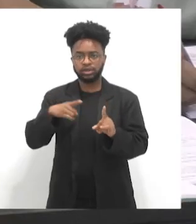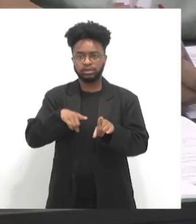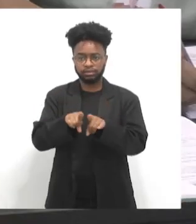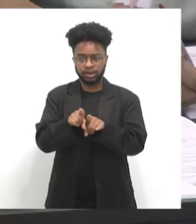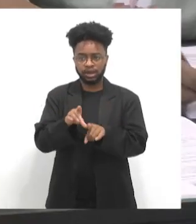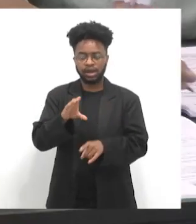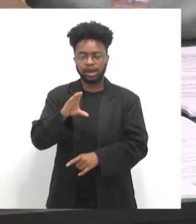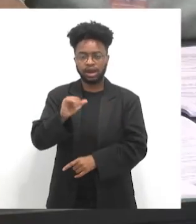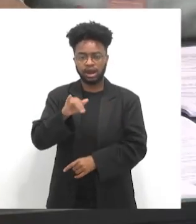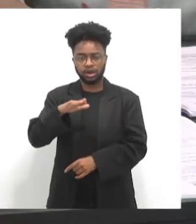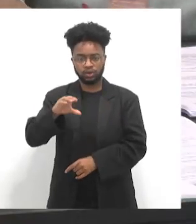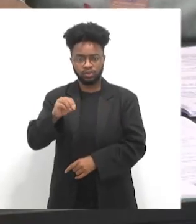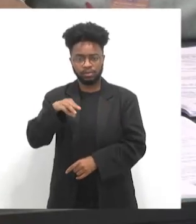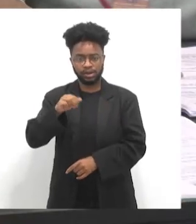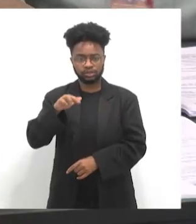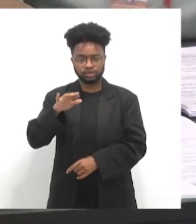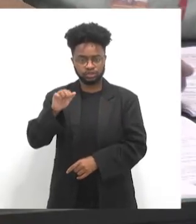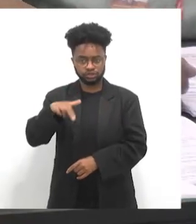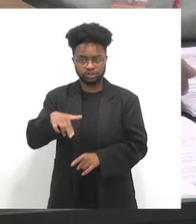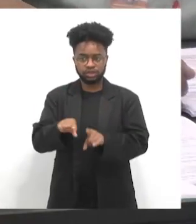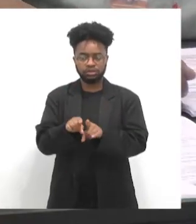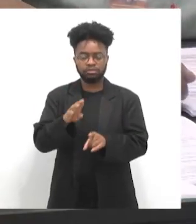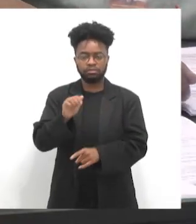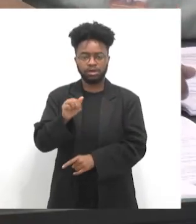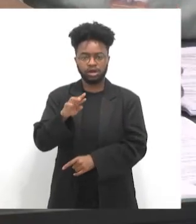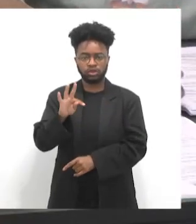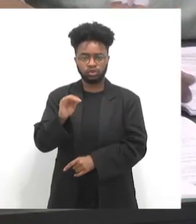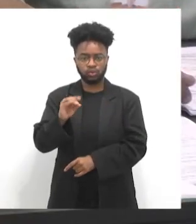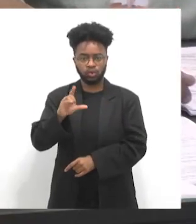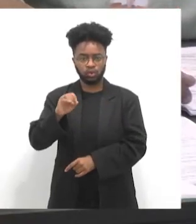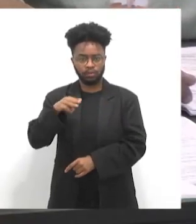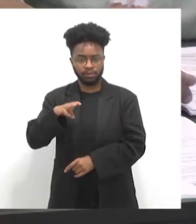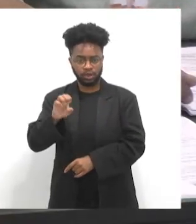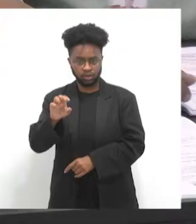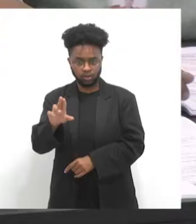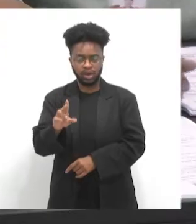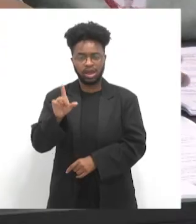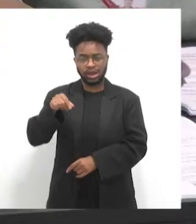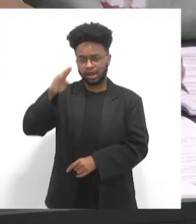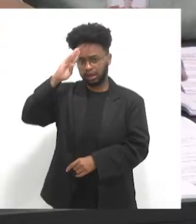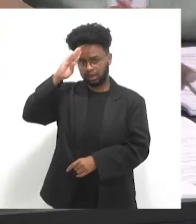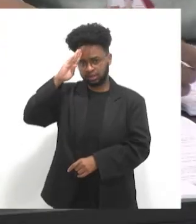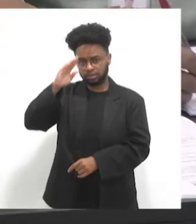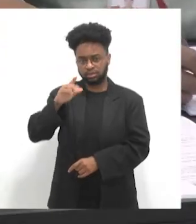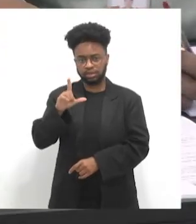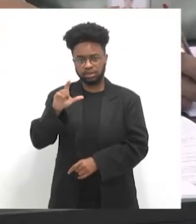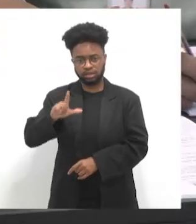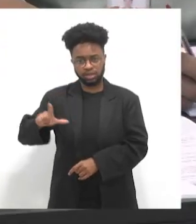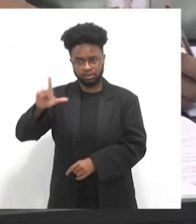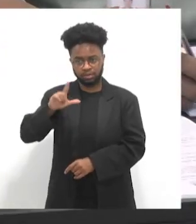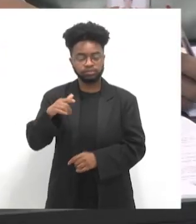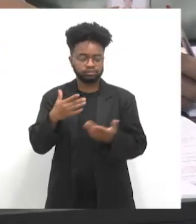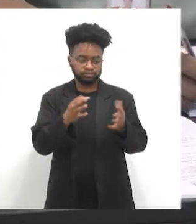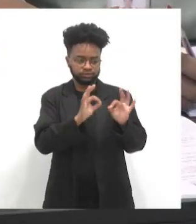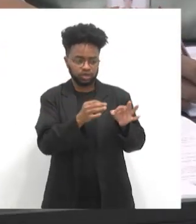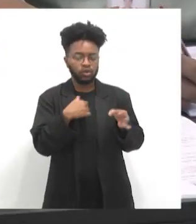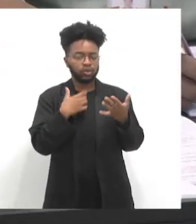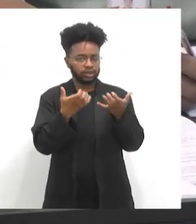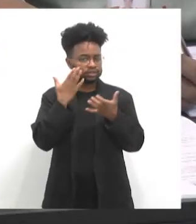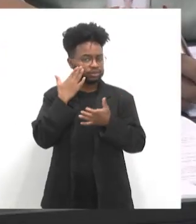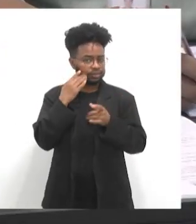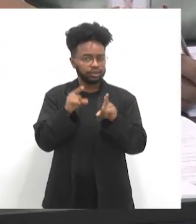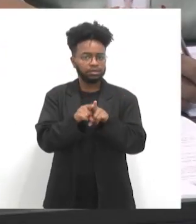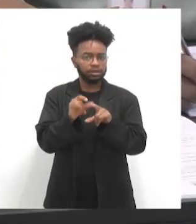um tem deles. o Bartolomeu Mitre, 915, o quartel lá do Leblon. É um dos 12. Não, é só isso que eu queria ouvir. Não, e queria